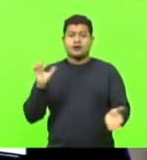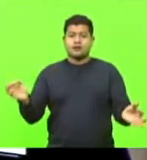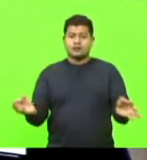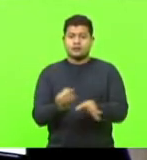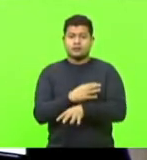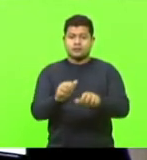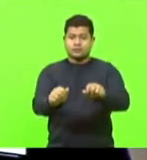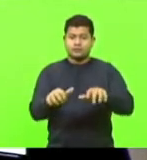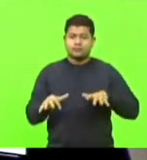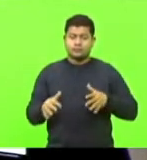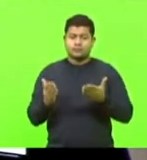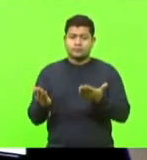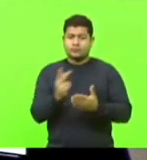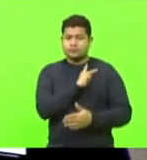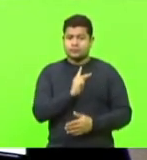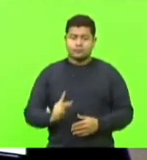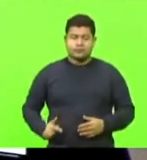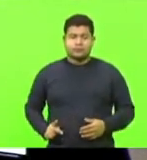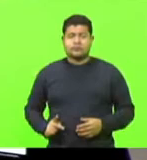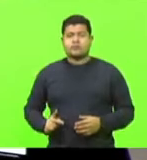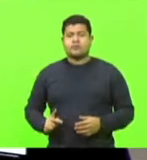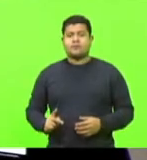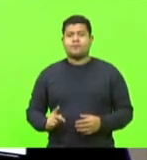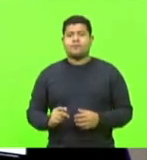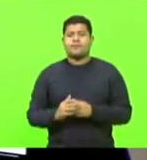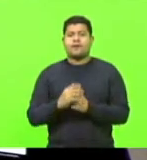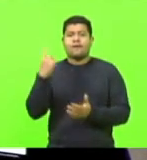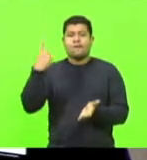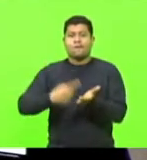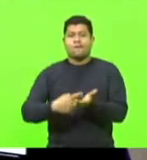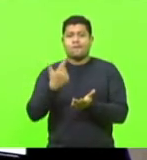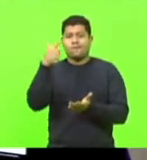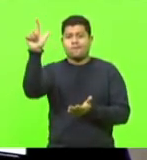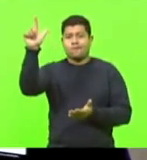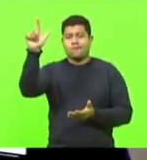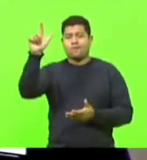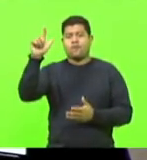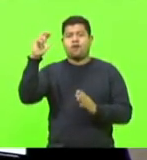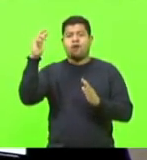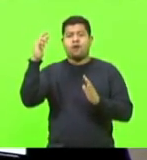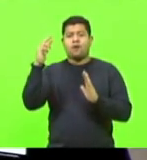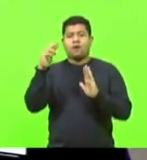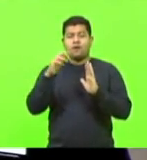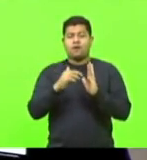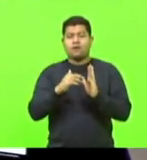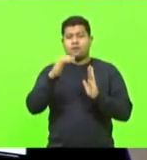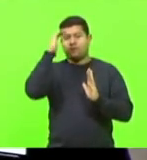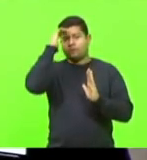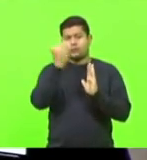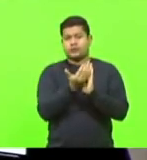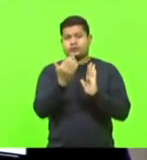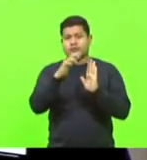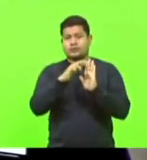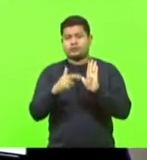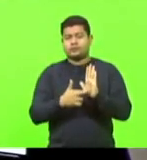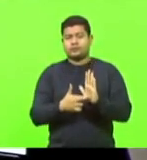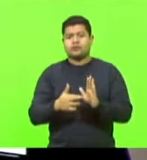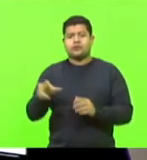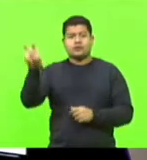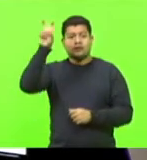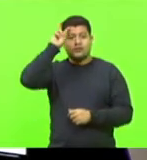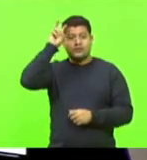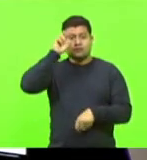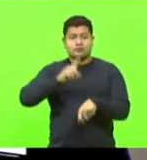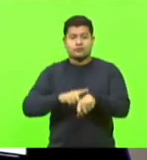senhor presidente, antes de encerrar a sessão, convocou outra ordinária para quinta-feira, no horário